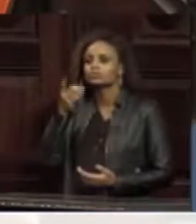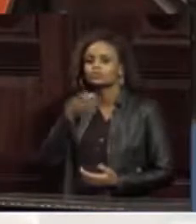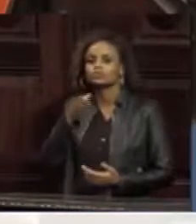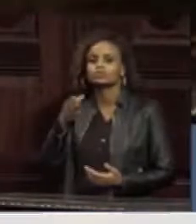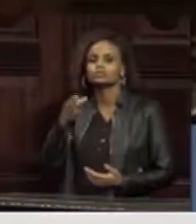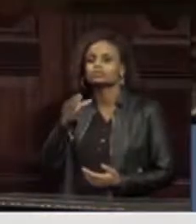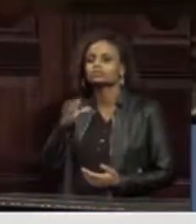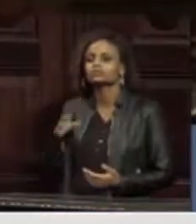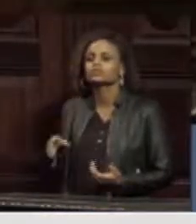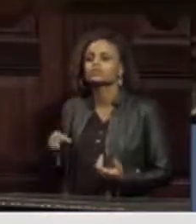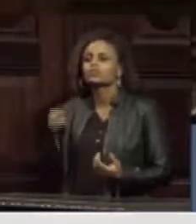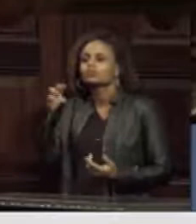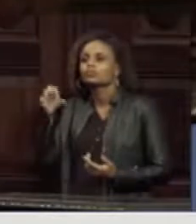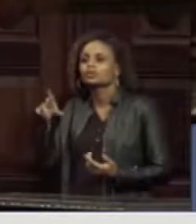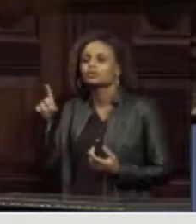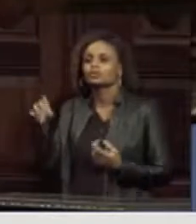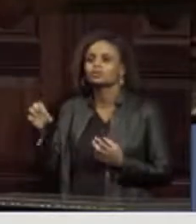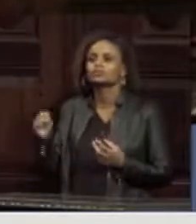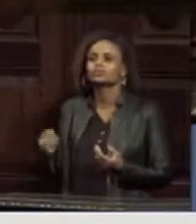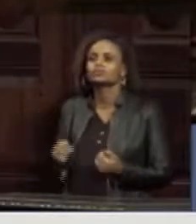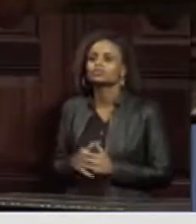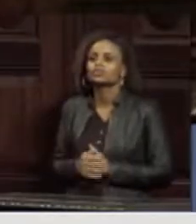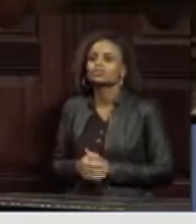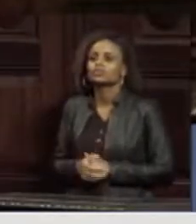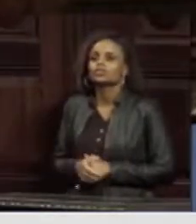deputado Jânio Mendes,